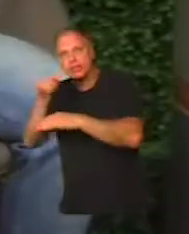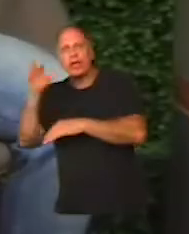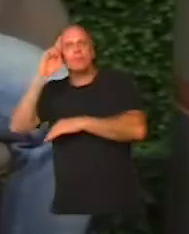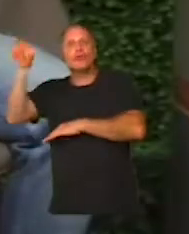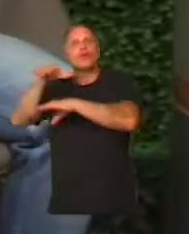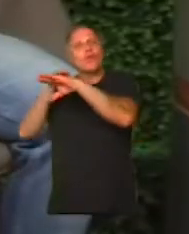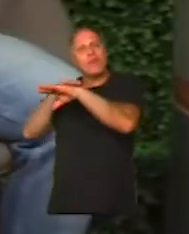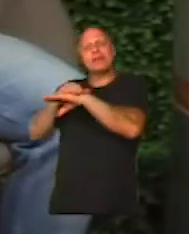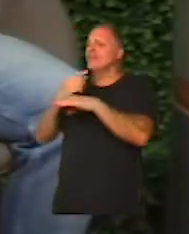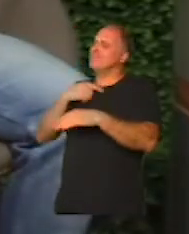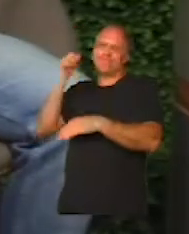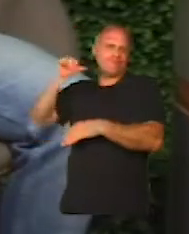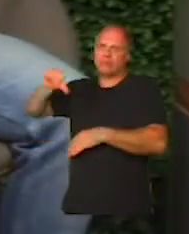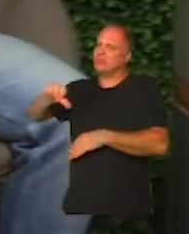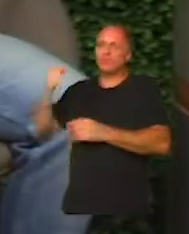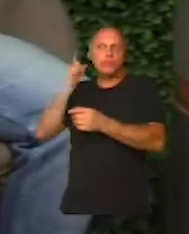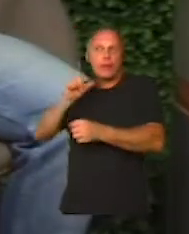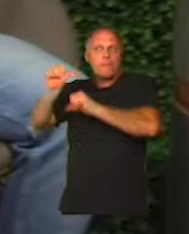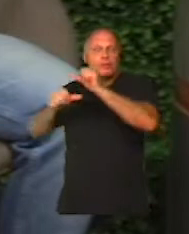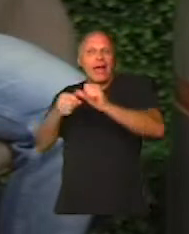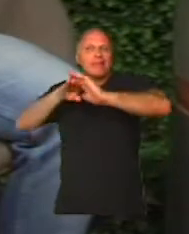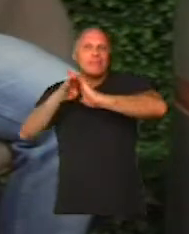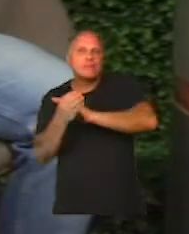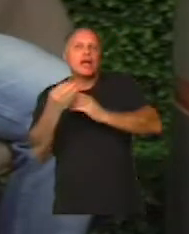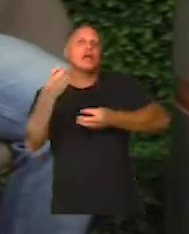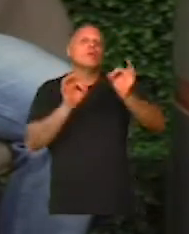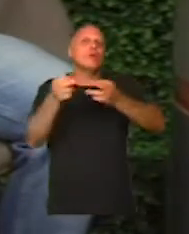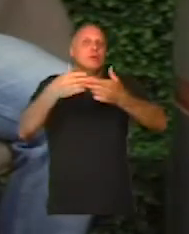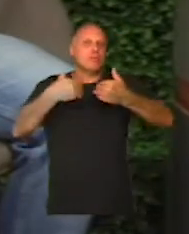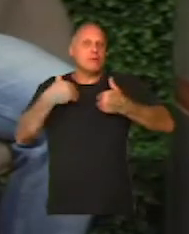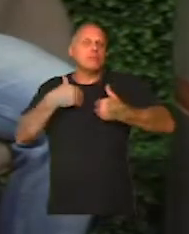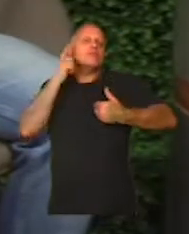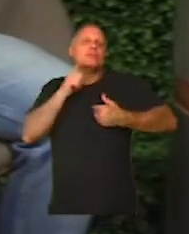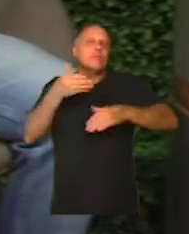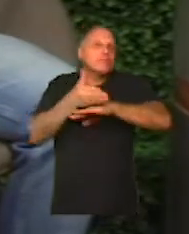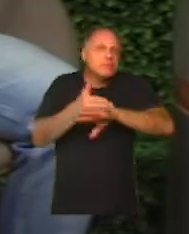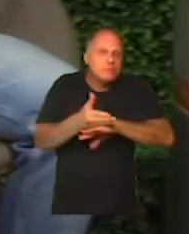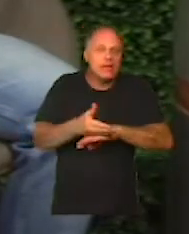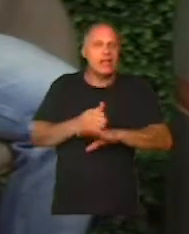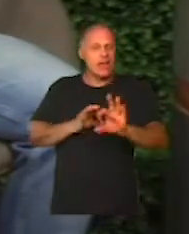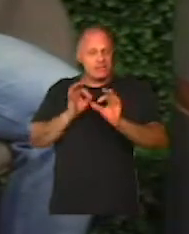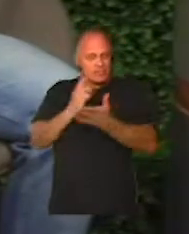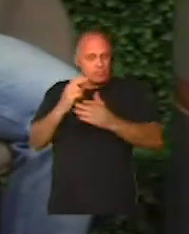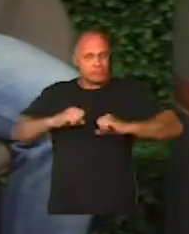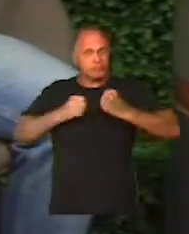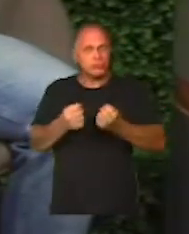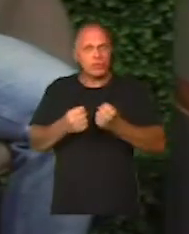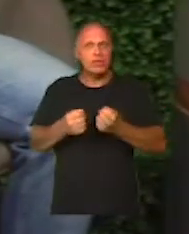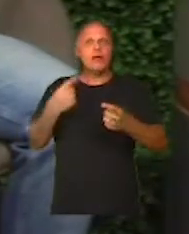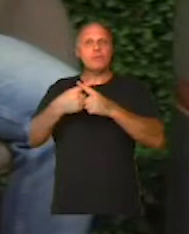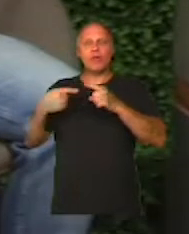conseguindo, me dá um... Ele dá um jeito, sabe? Então é bem legal, tem que se jogar. Tem que... E eu também não vivo do